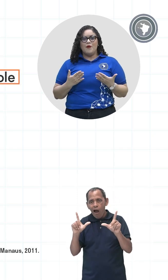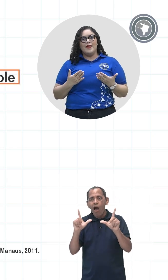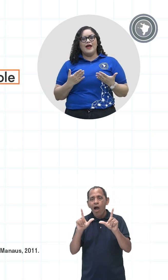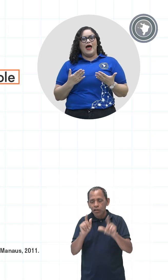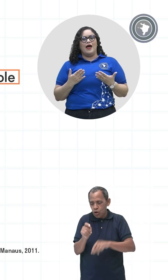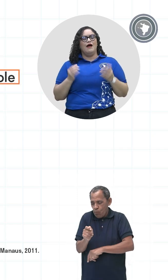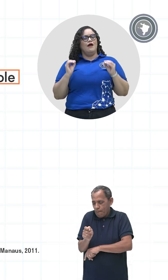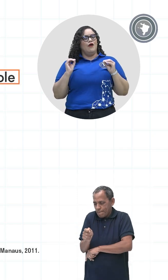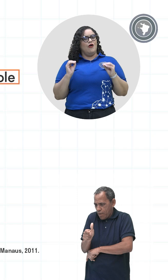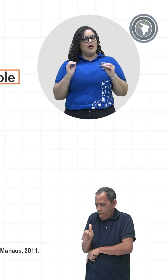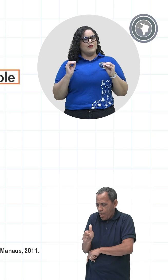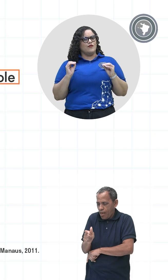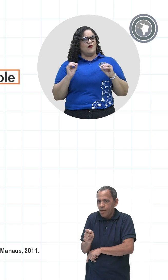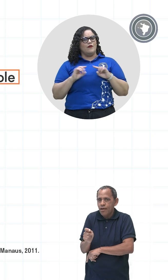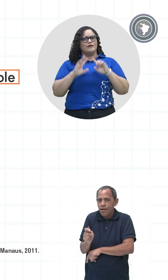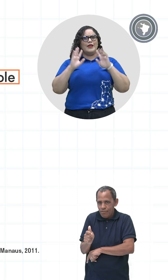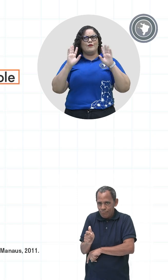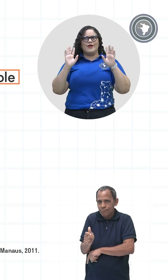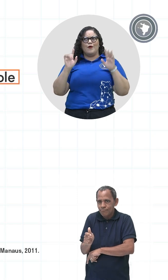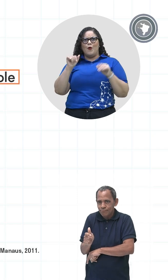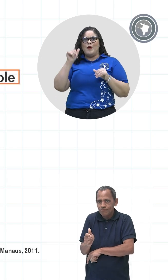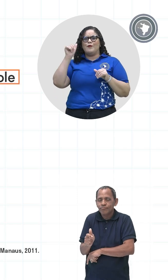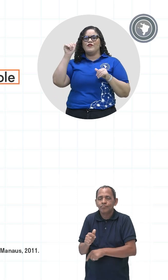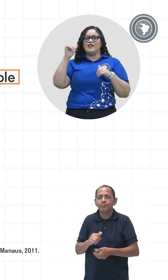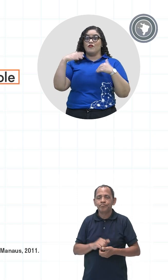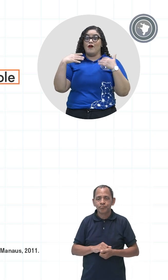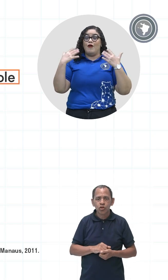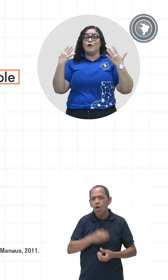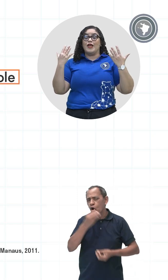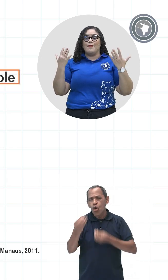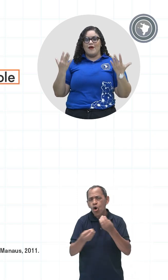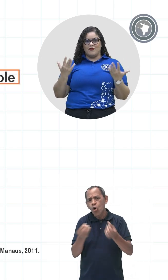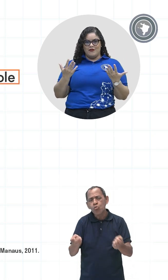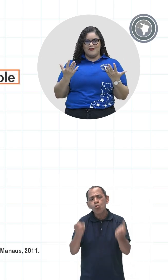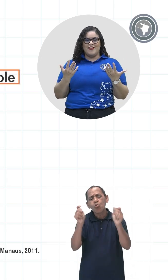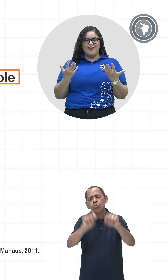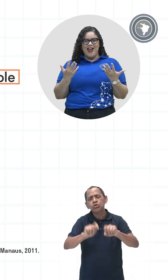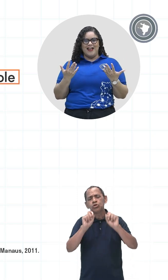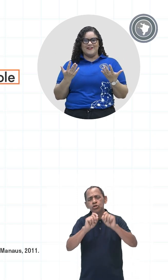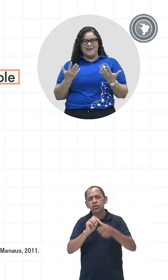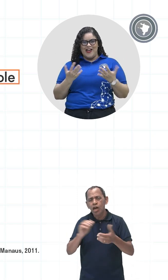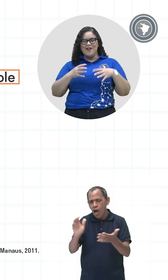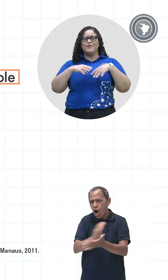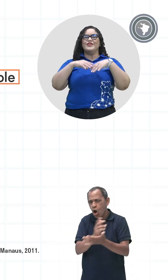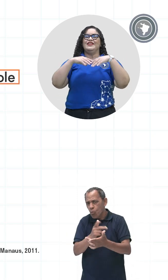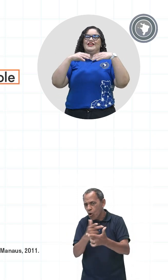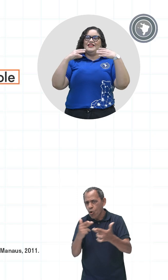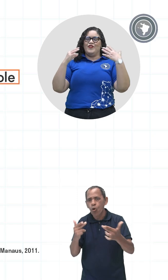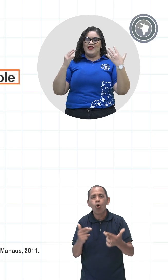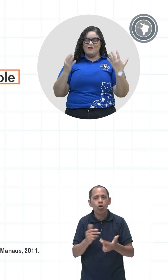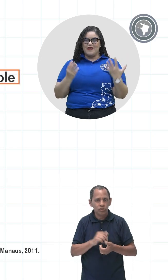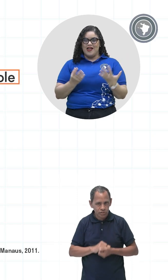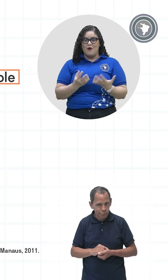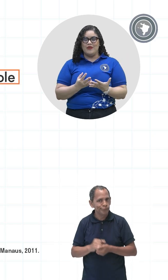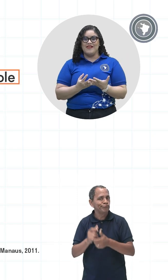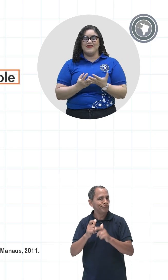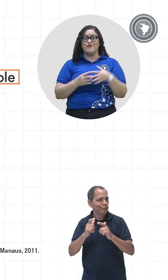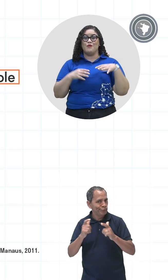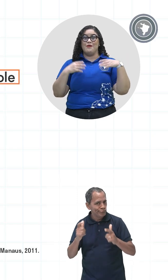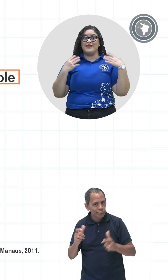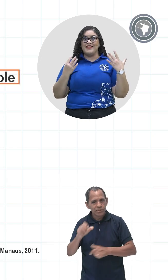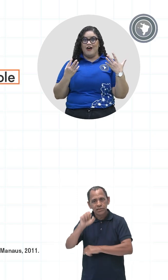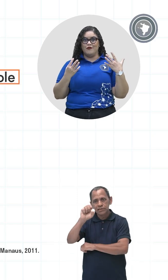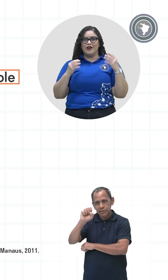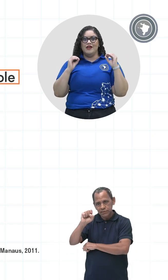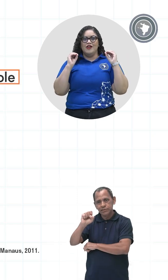golpe de polegar. Ora só, temos aí como é possível, é algo que é bastante exagerado, não é? Então, temos aí a combinação